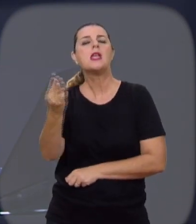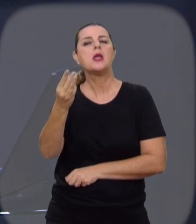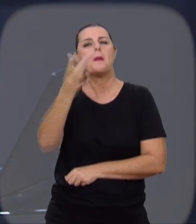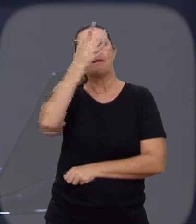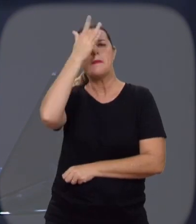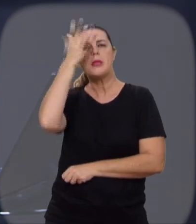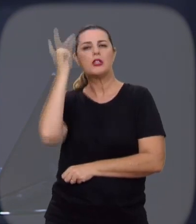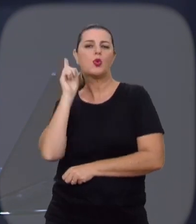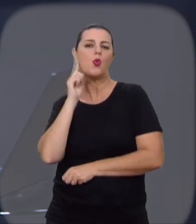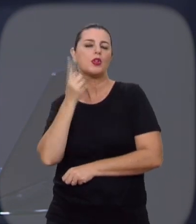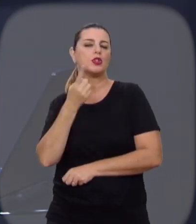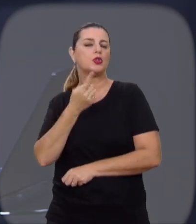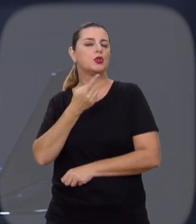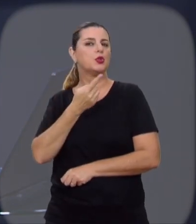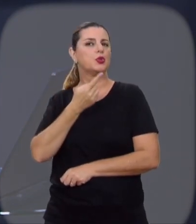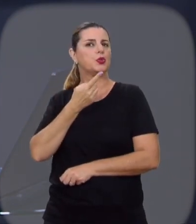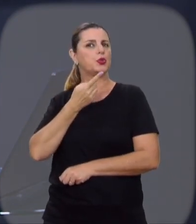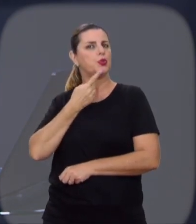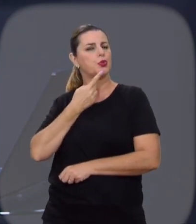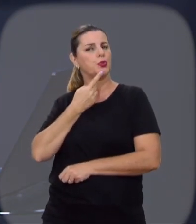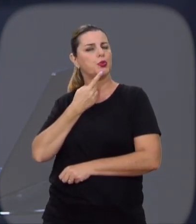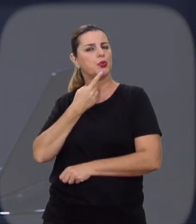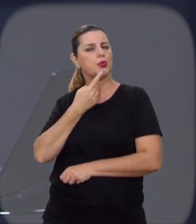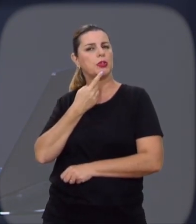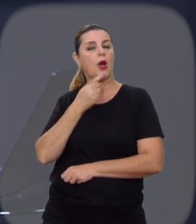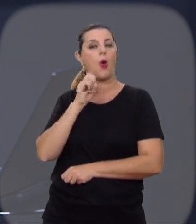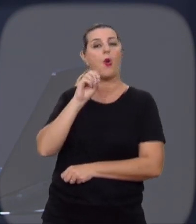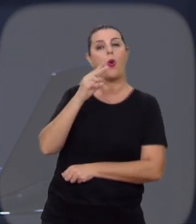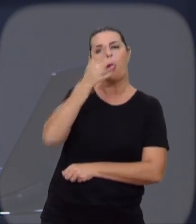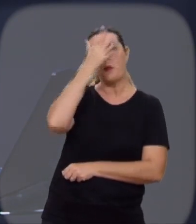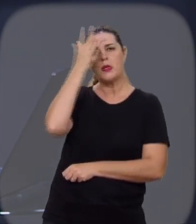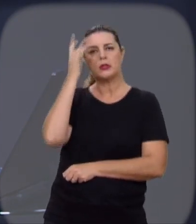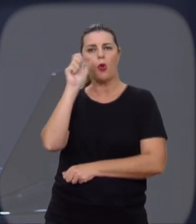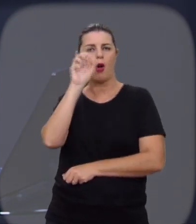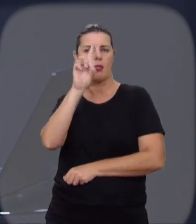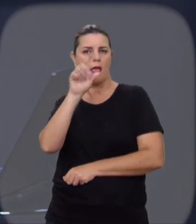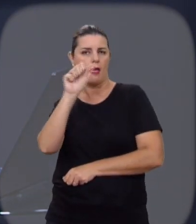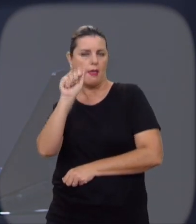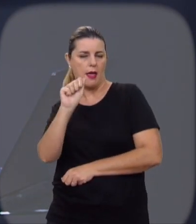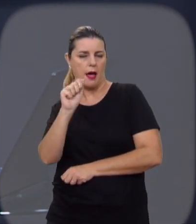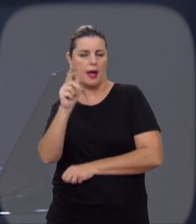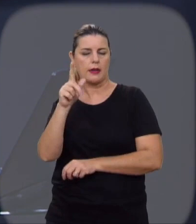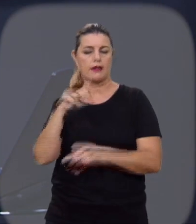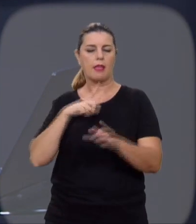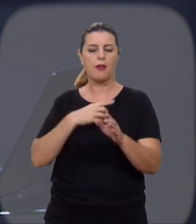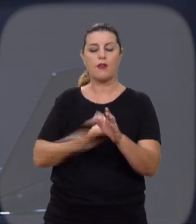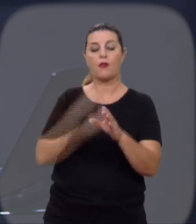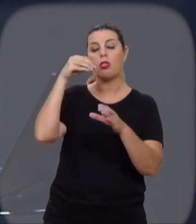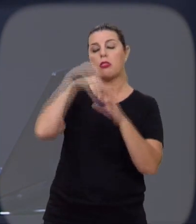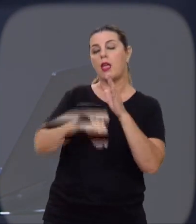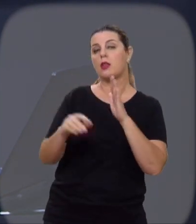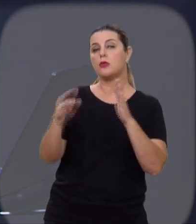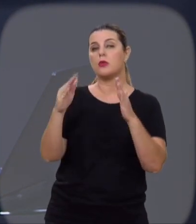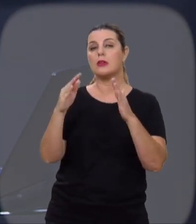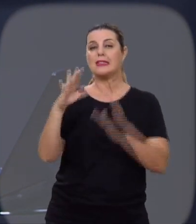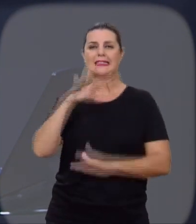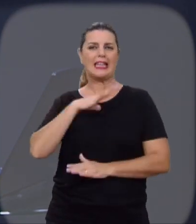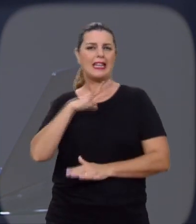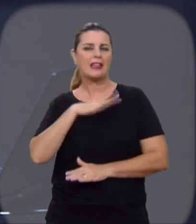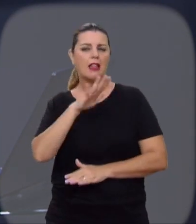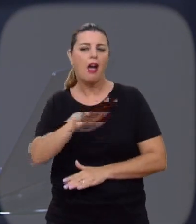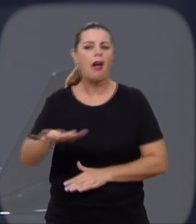deficientes auditivas que se encontram nas regiões urbanas, né? E os demais ficam localizados na